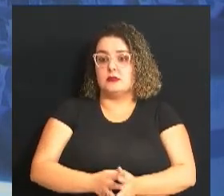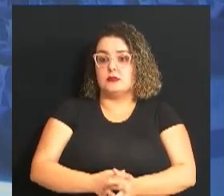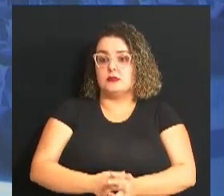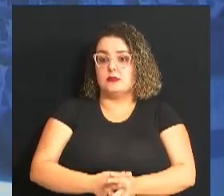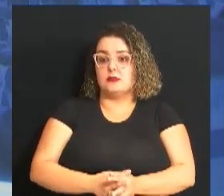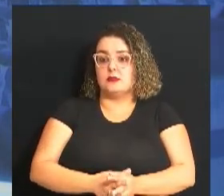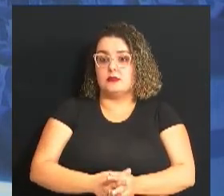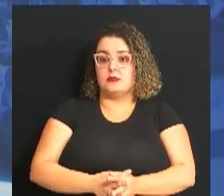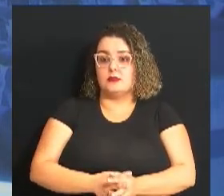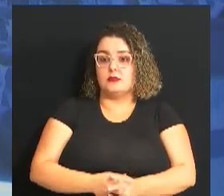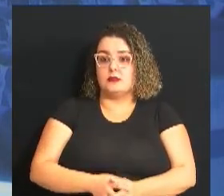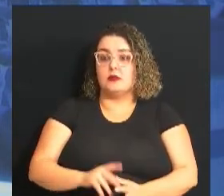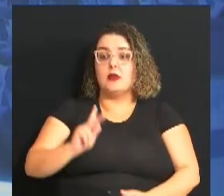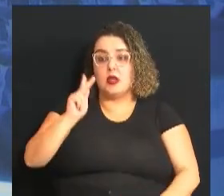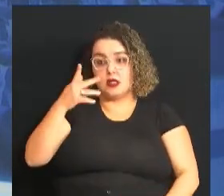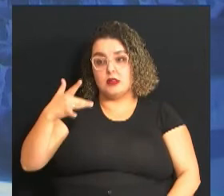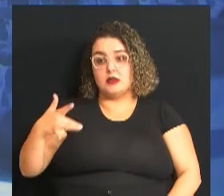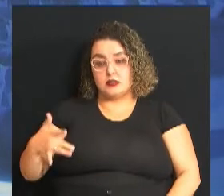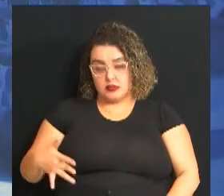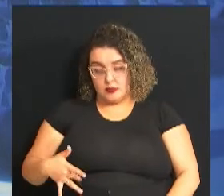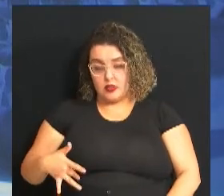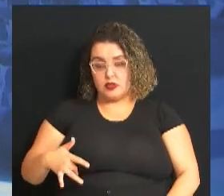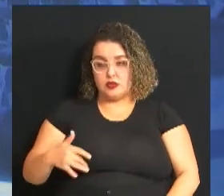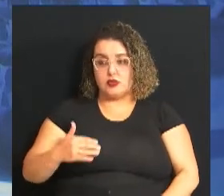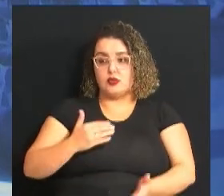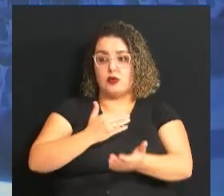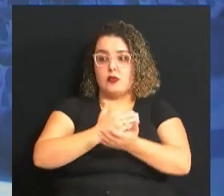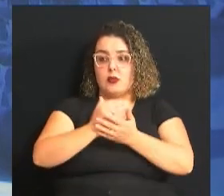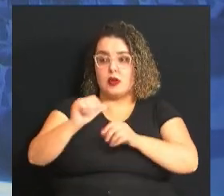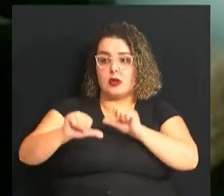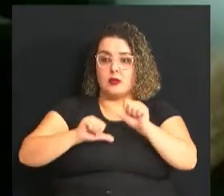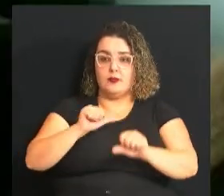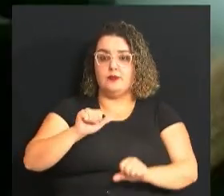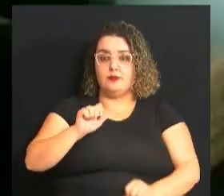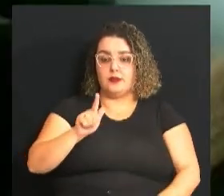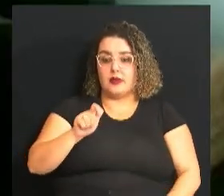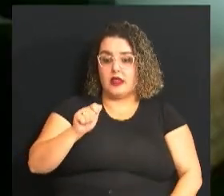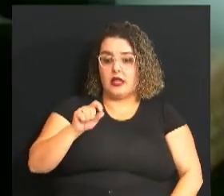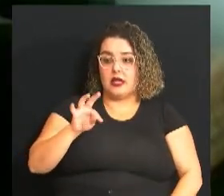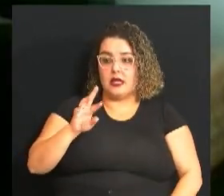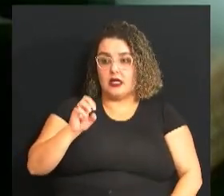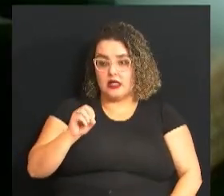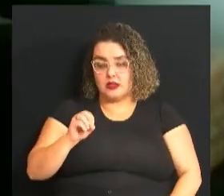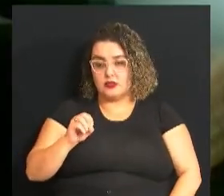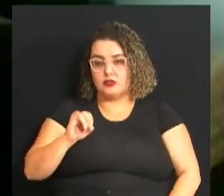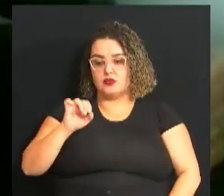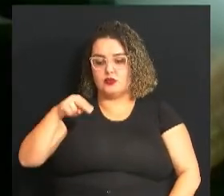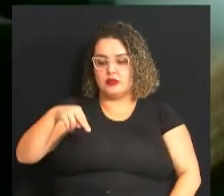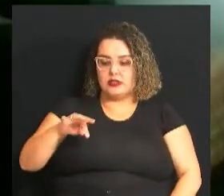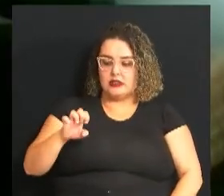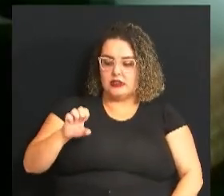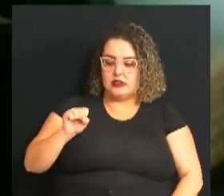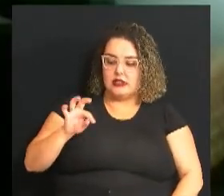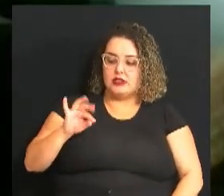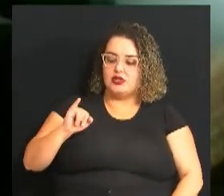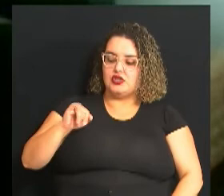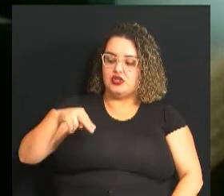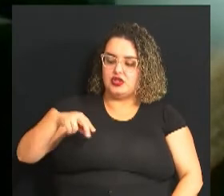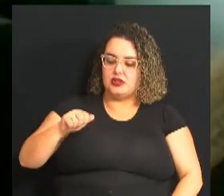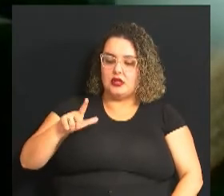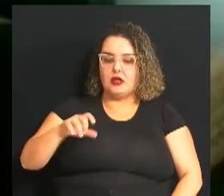As hepatites, de uma forma geral, elas começam com alterações gastrointestinais. Então, é vômito, que pode acontecer, a